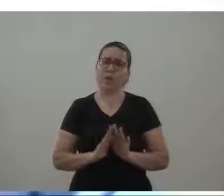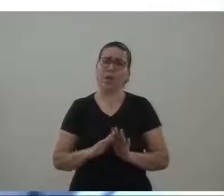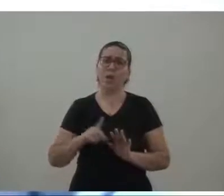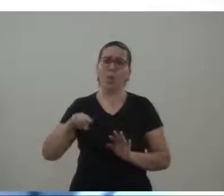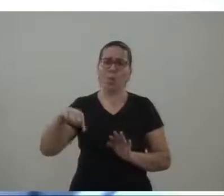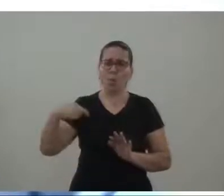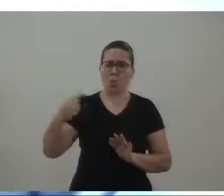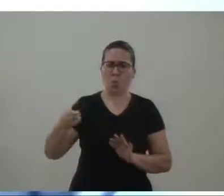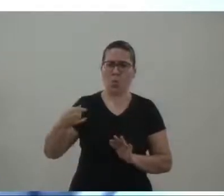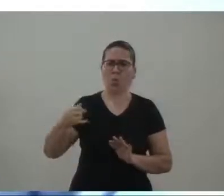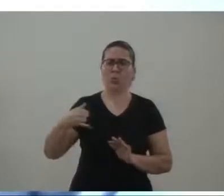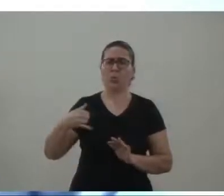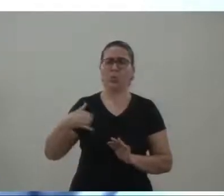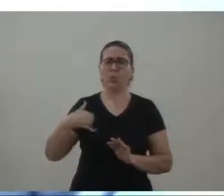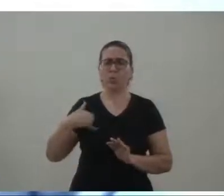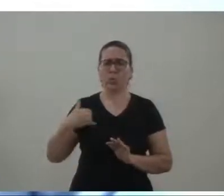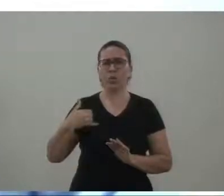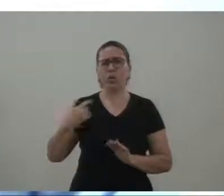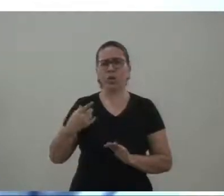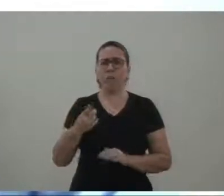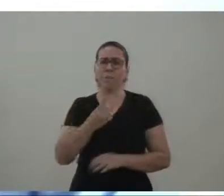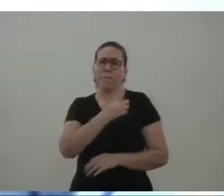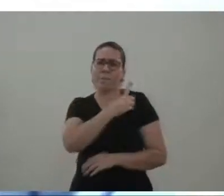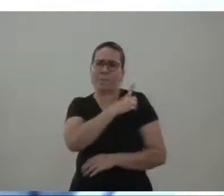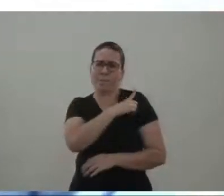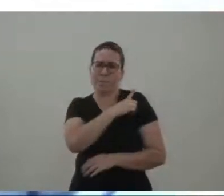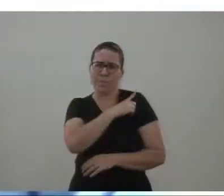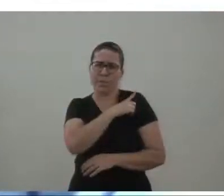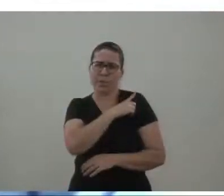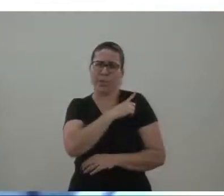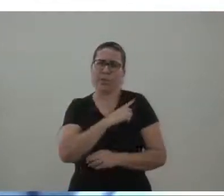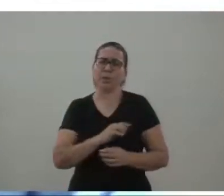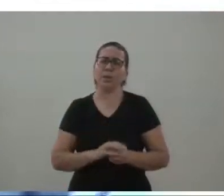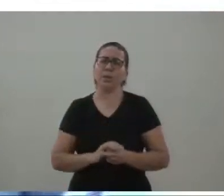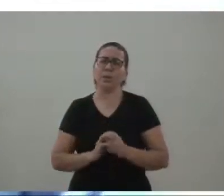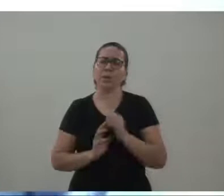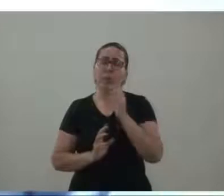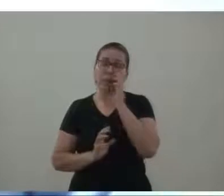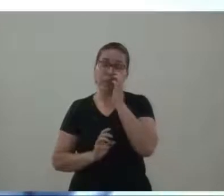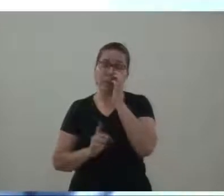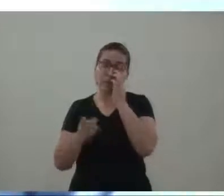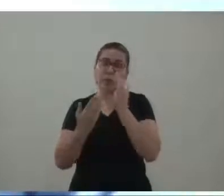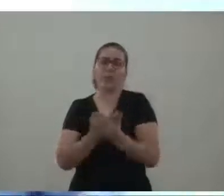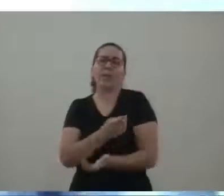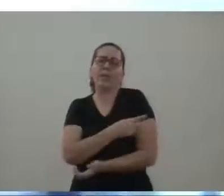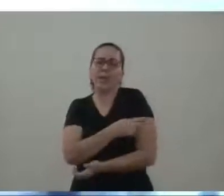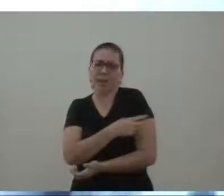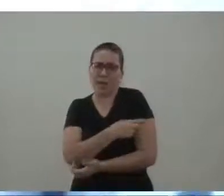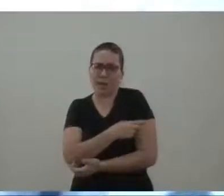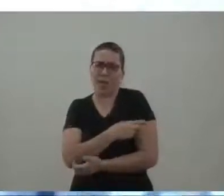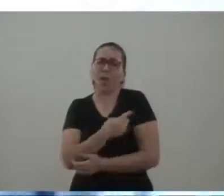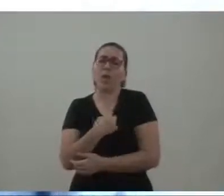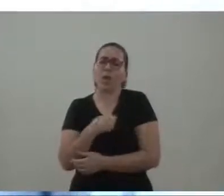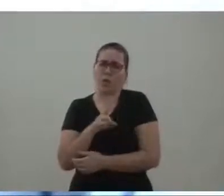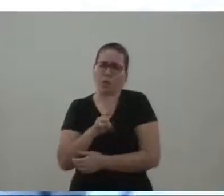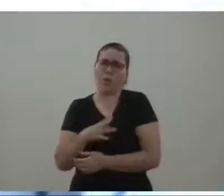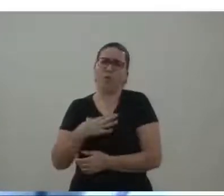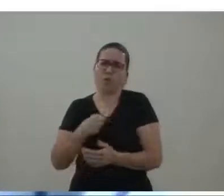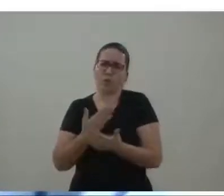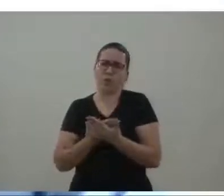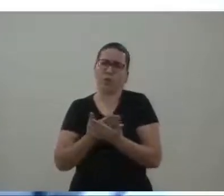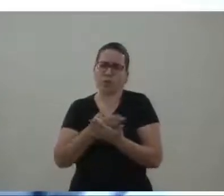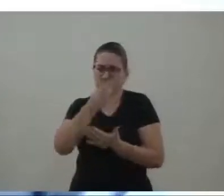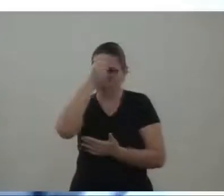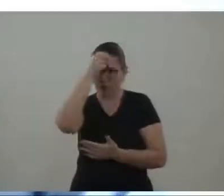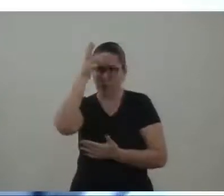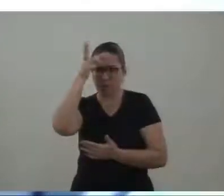o Pedro, meu filho, que já está no primeiro ano, né, e então eu sou um usuário da rede. A opinião da